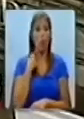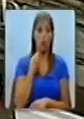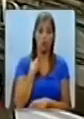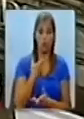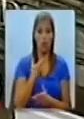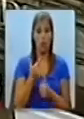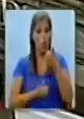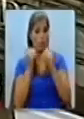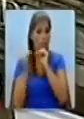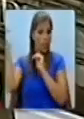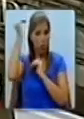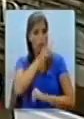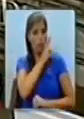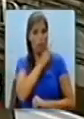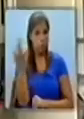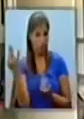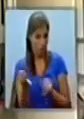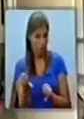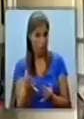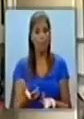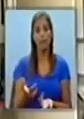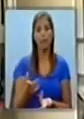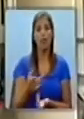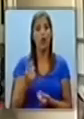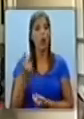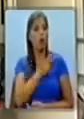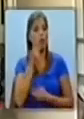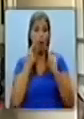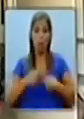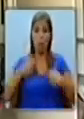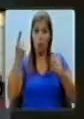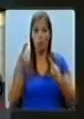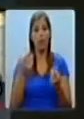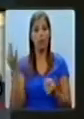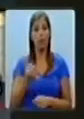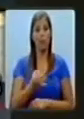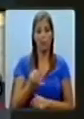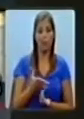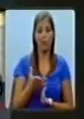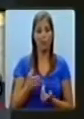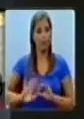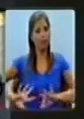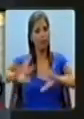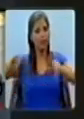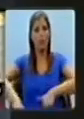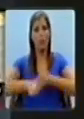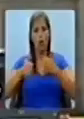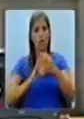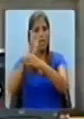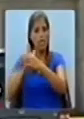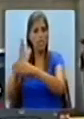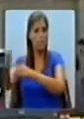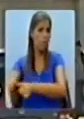alta são da universidade do porto universidade pública da invicta melhorou este ano todos os indicadores de acesso ao ensino